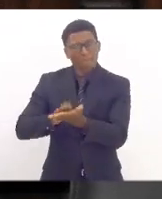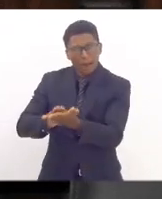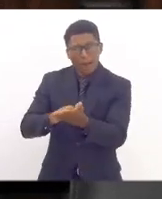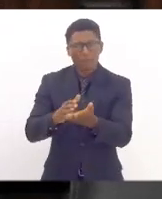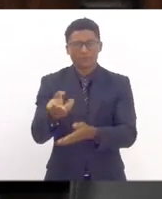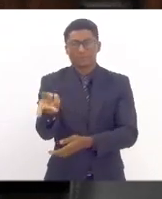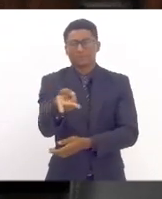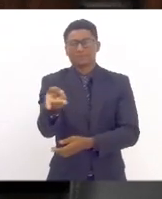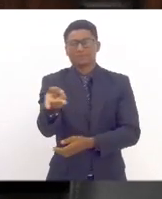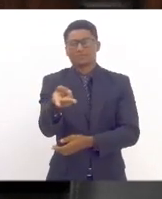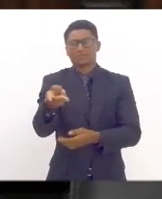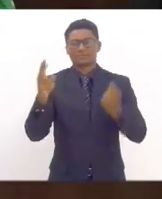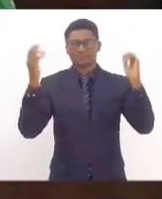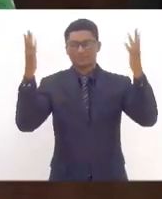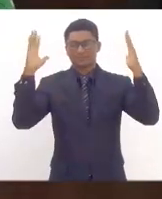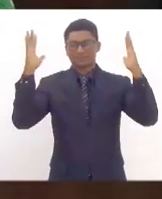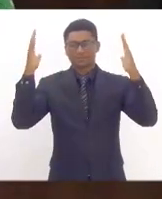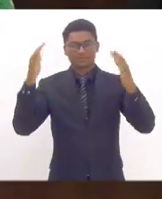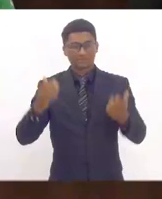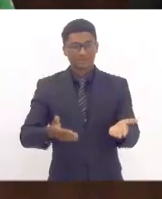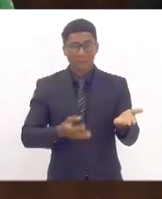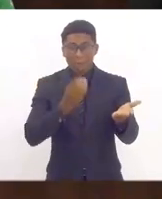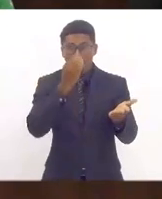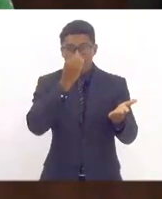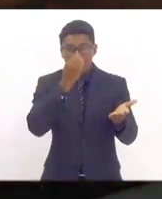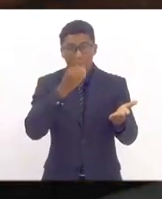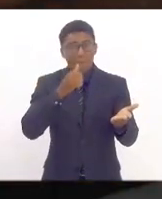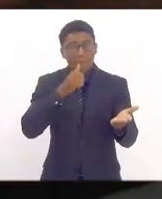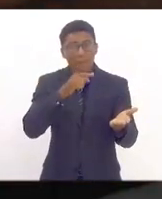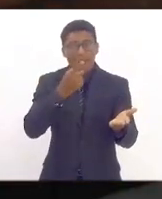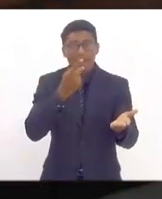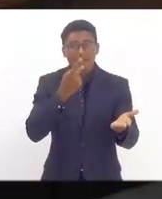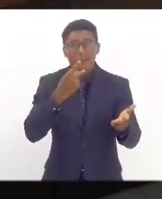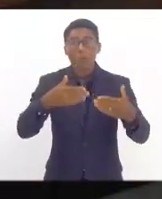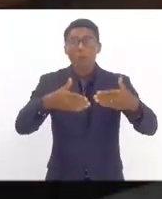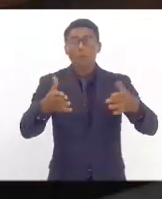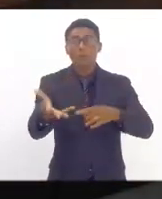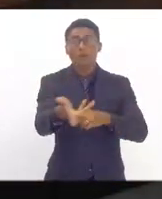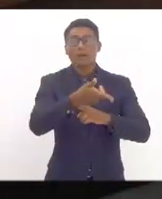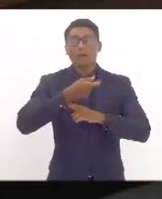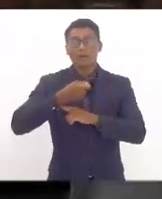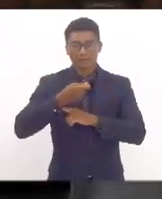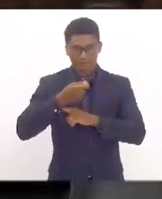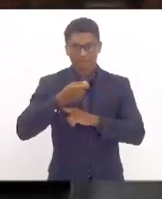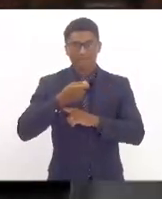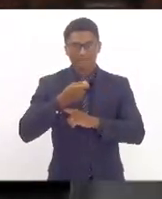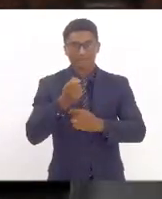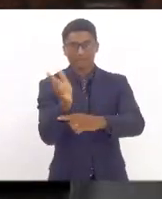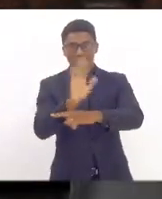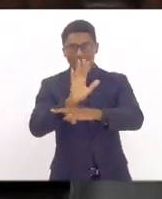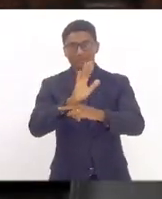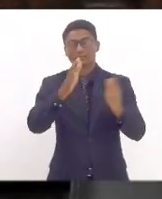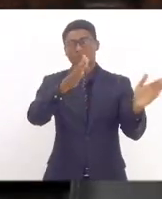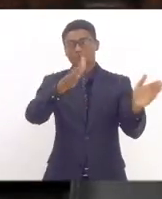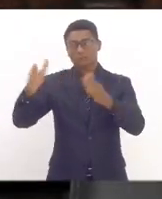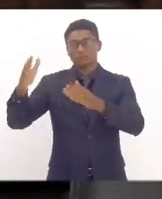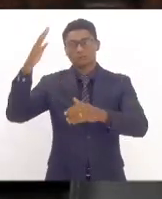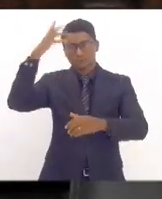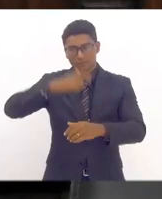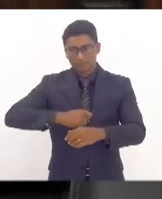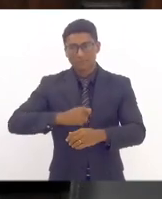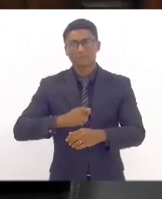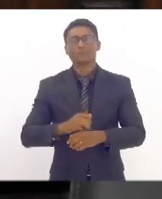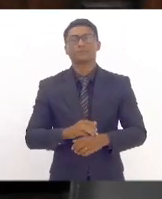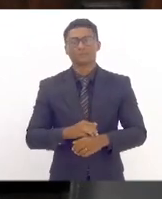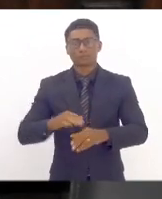agora a gente começou primeiro com arte na linha do vídeo né da